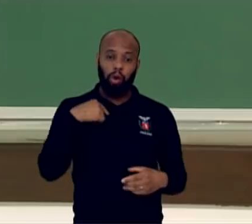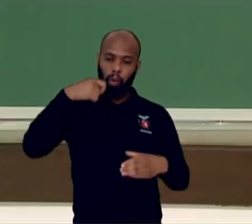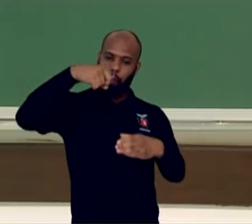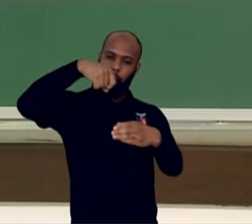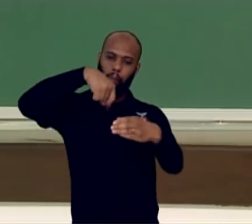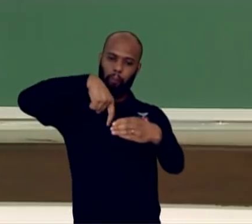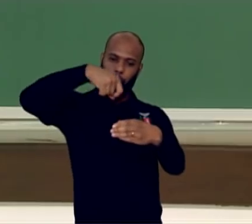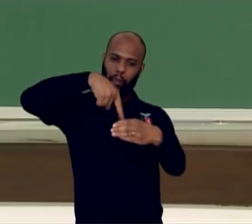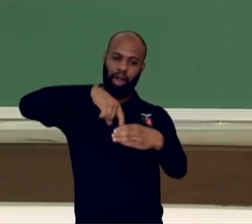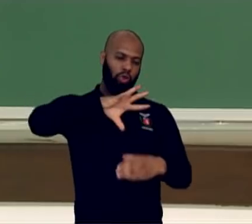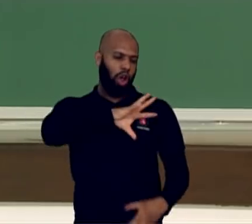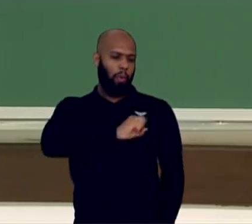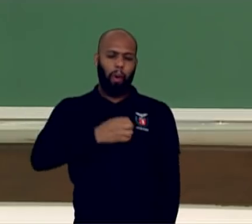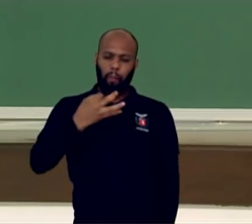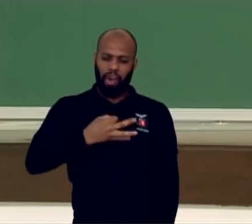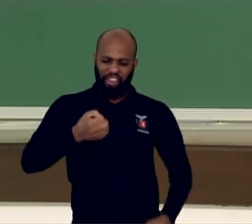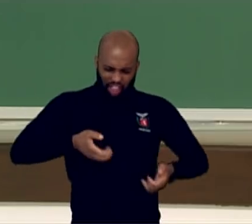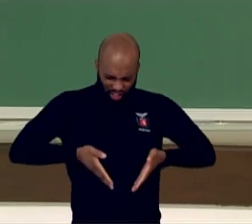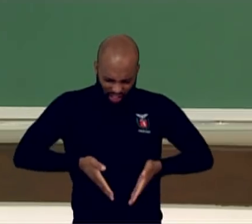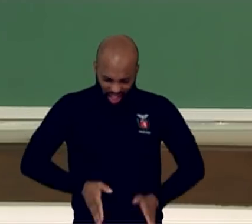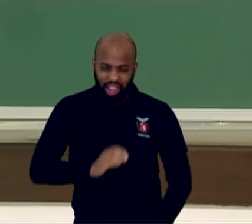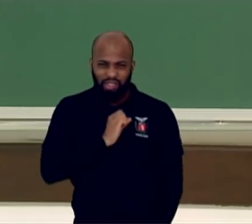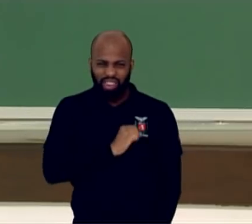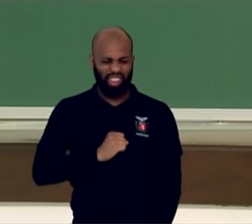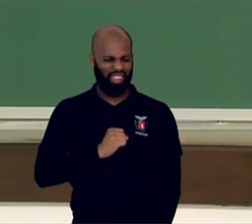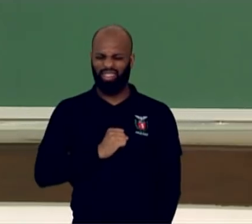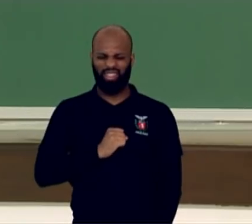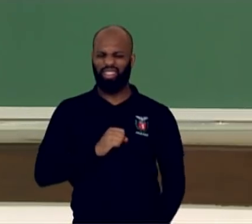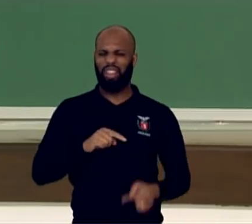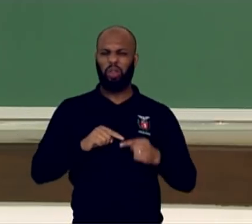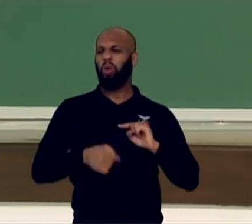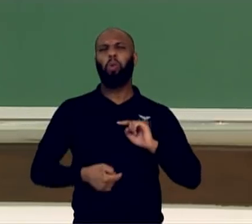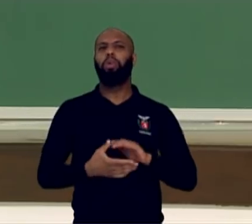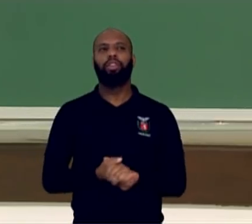amor perfeito, nasce sempre uma saudade não faz sentido?